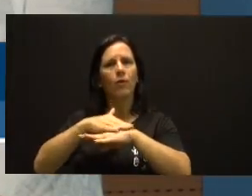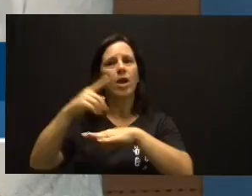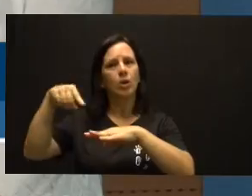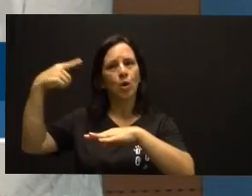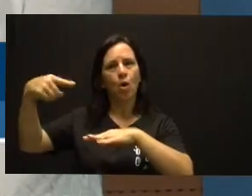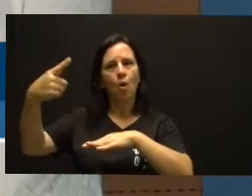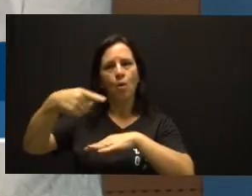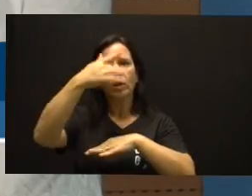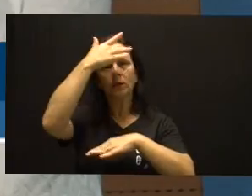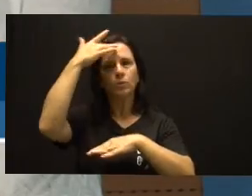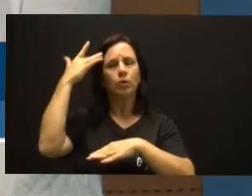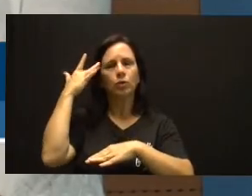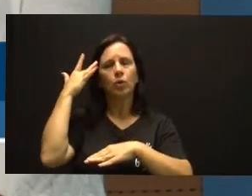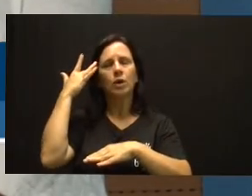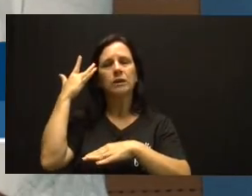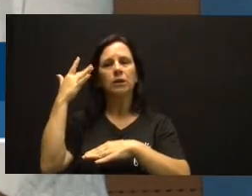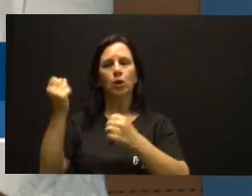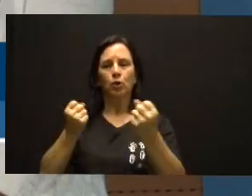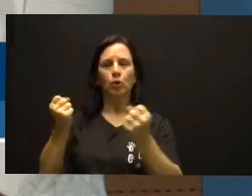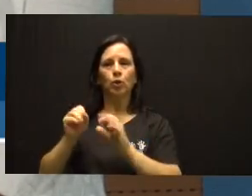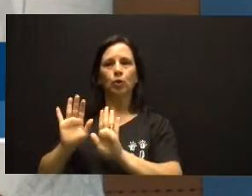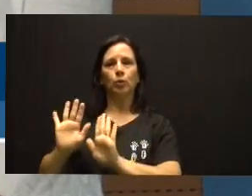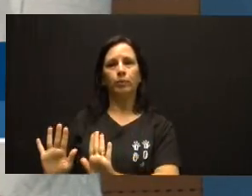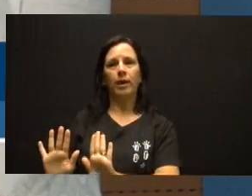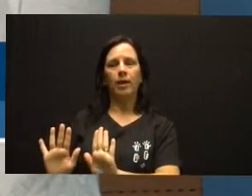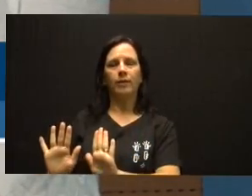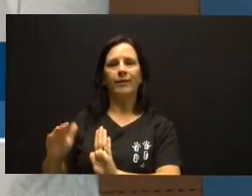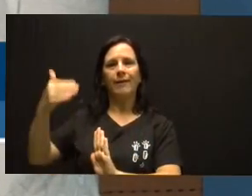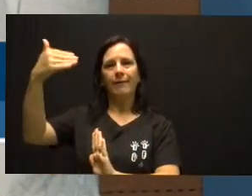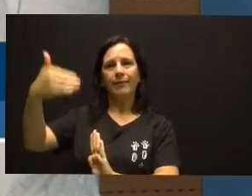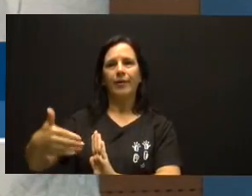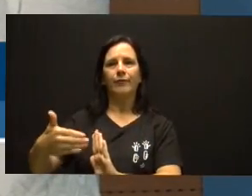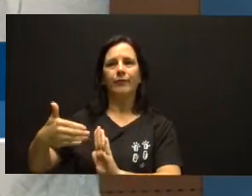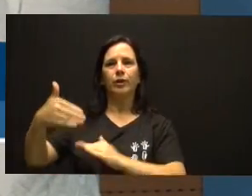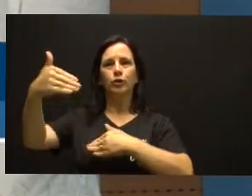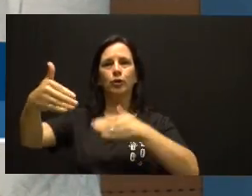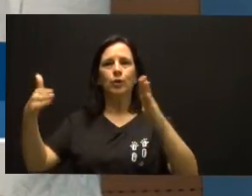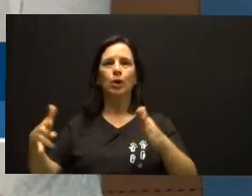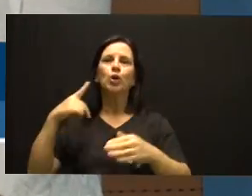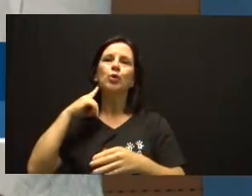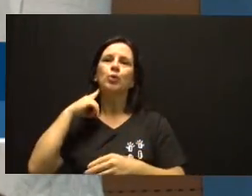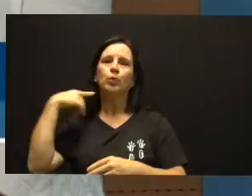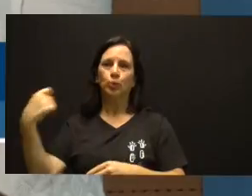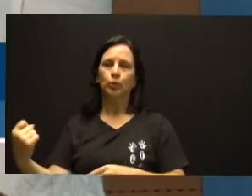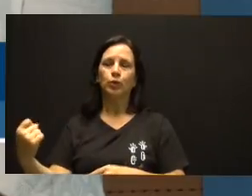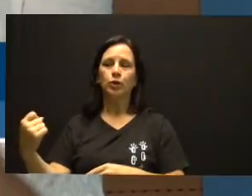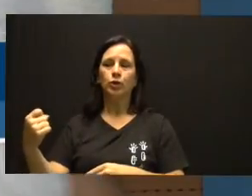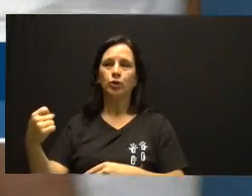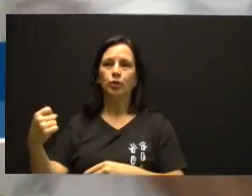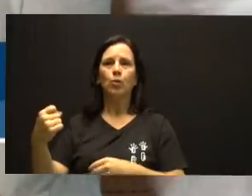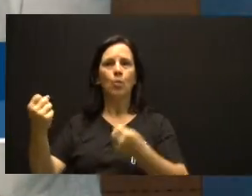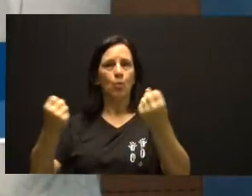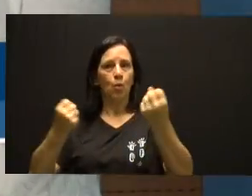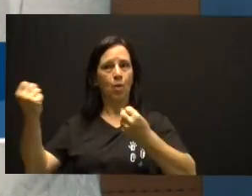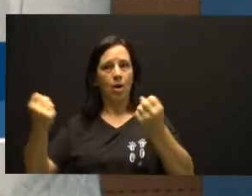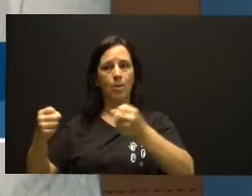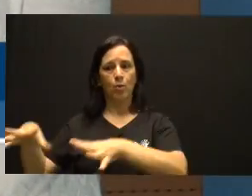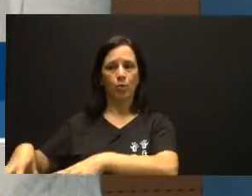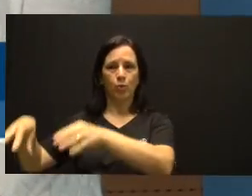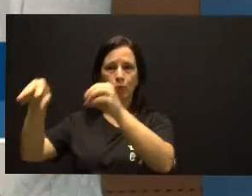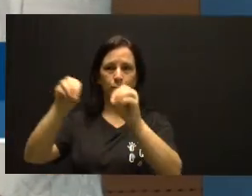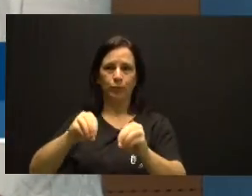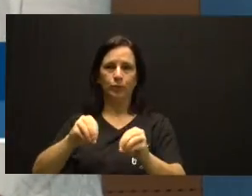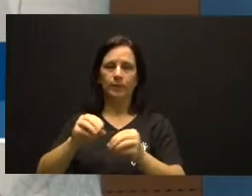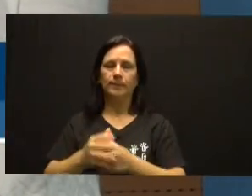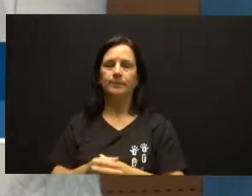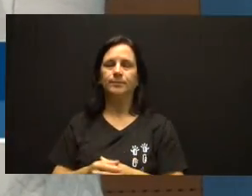bairro para que não deixe o carro estacionado à frente, aonde a caçamba está, para que o caminhão possa retirar o lixo, senão não vai ter como.